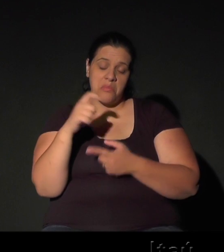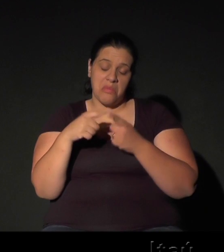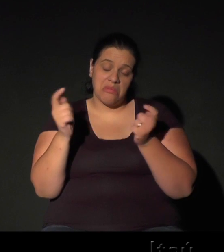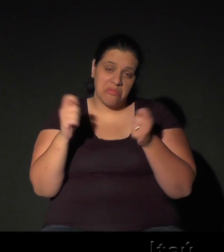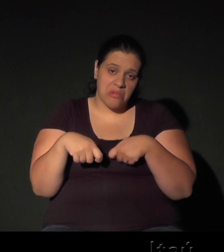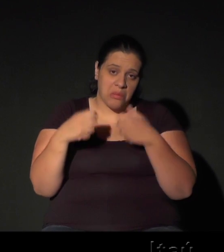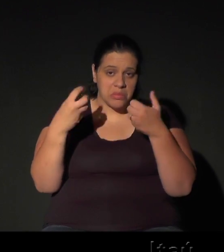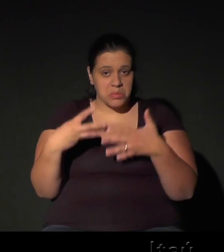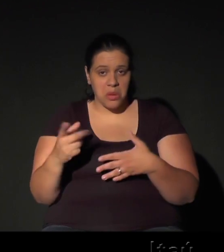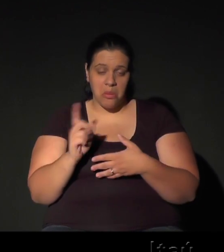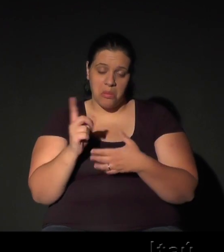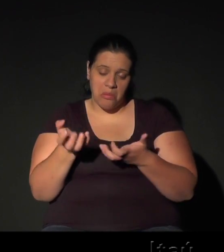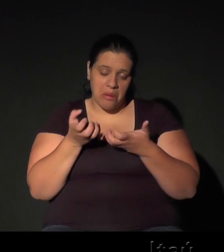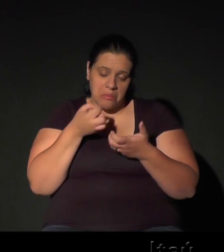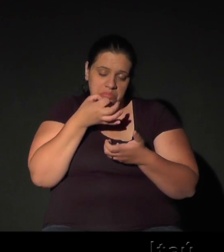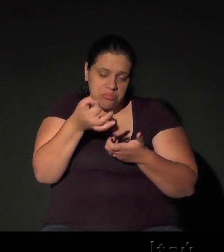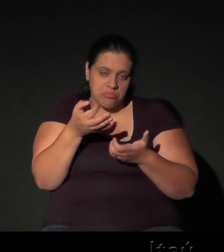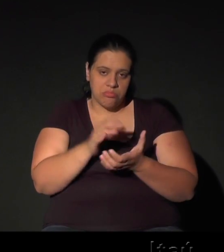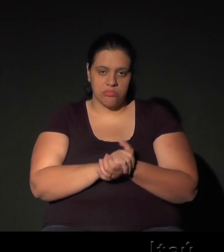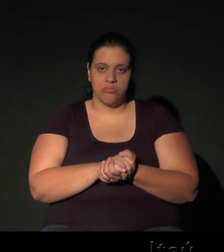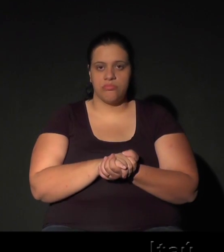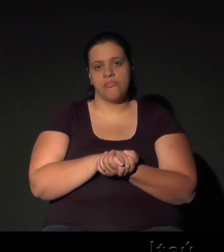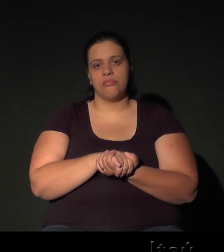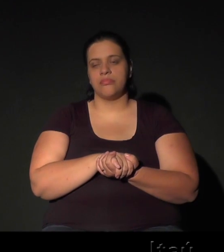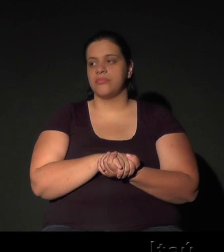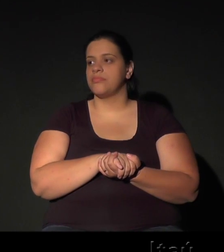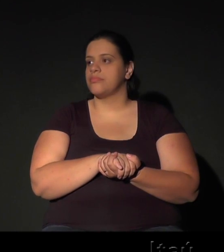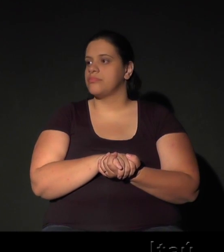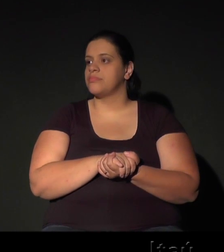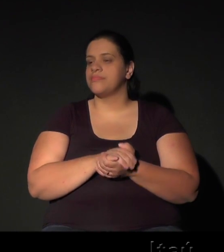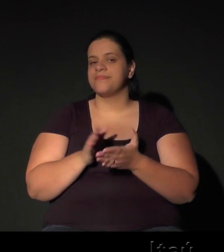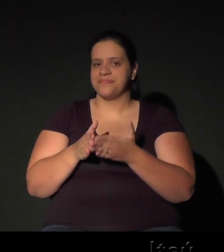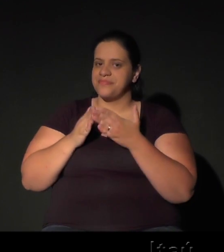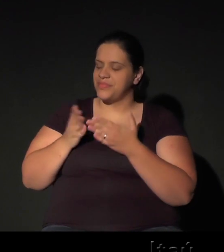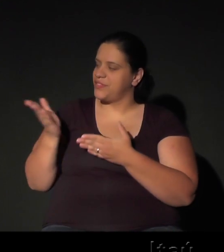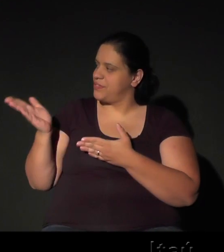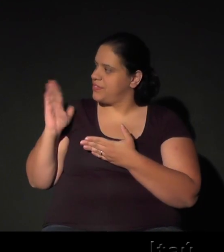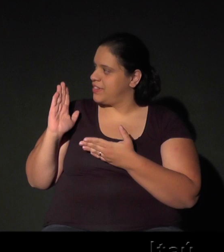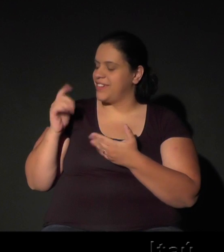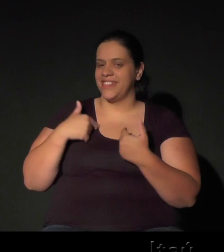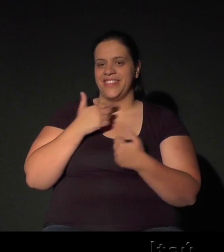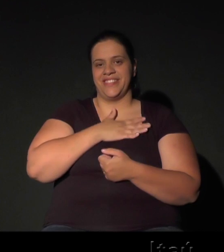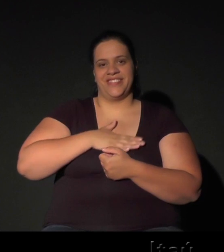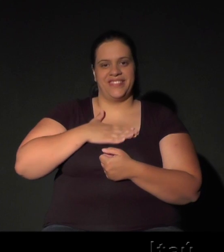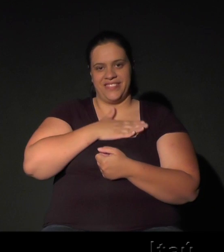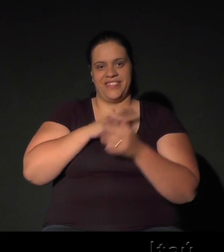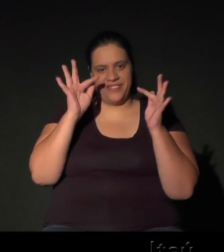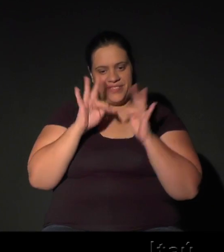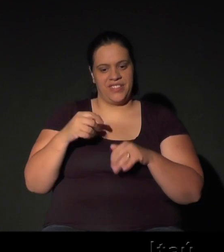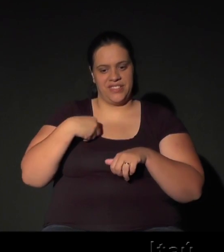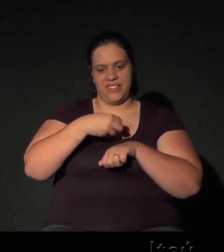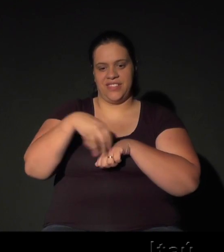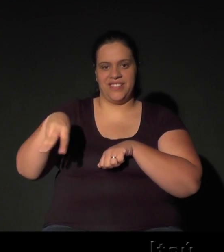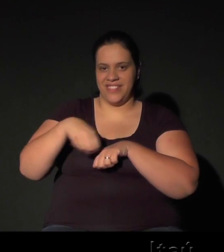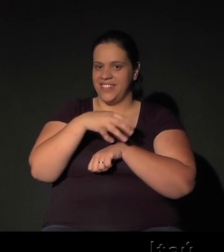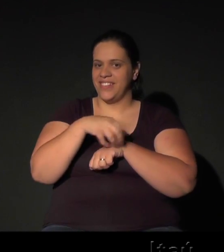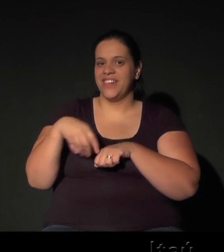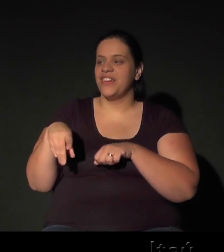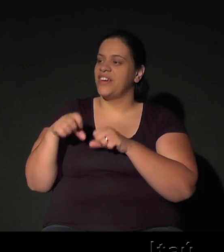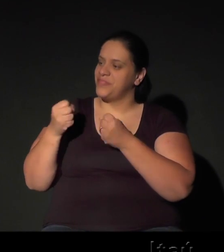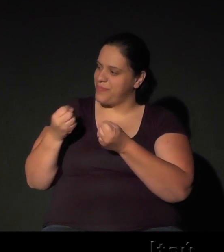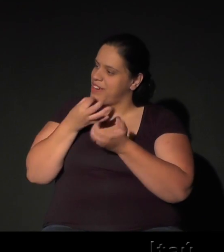quiserem falar sobre isso por favor nessa hora tô muito feliz por ser a mediadora vocês tem